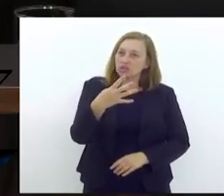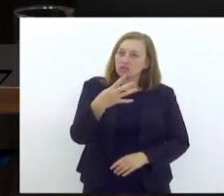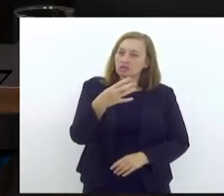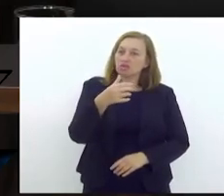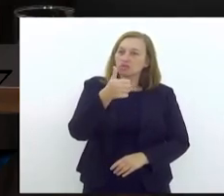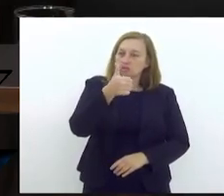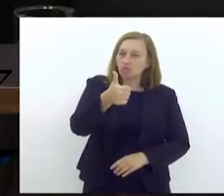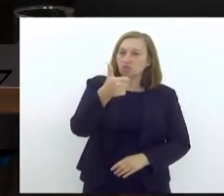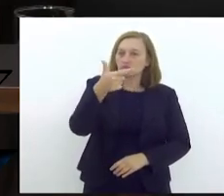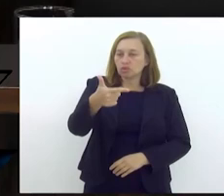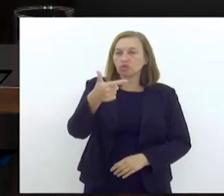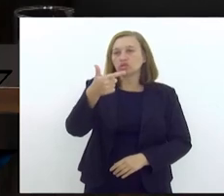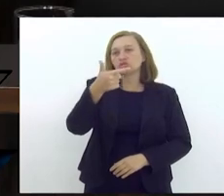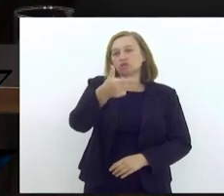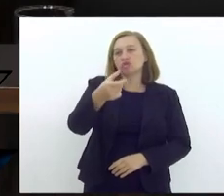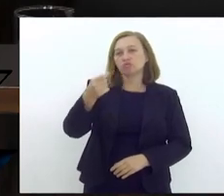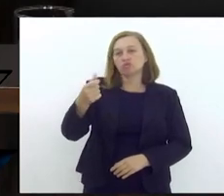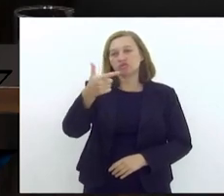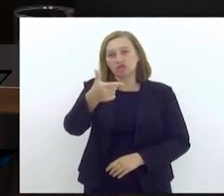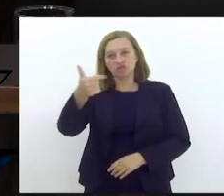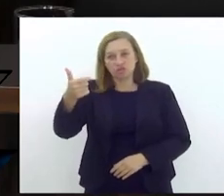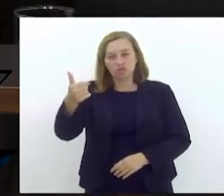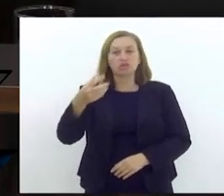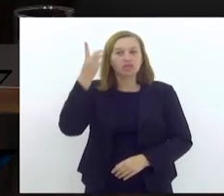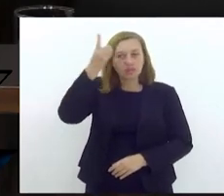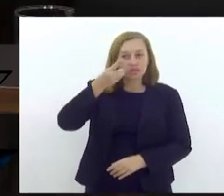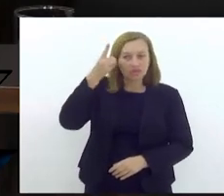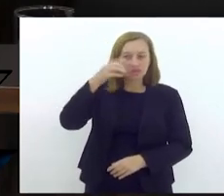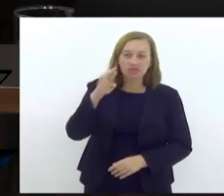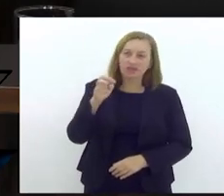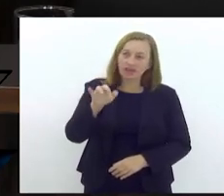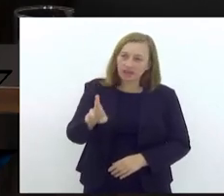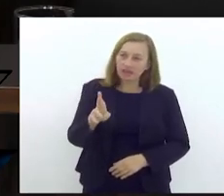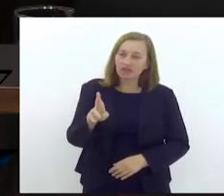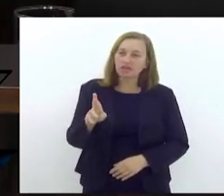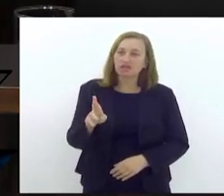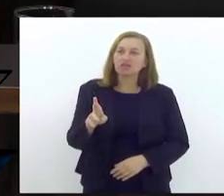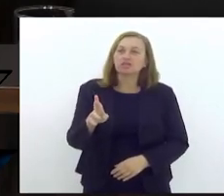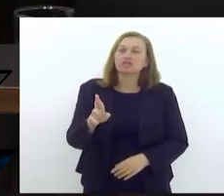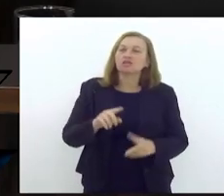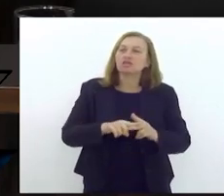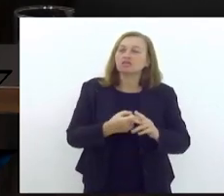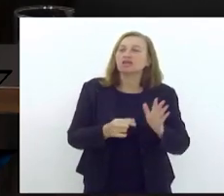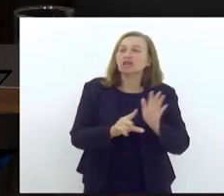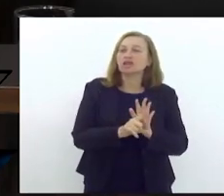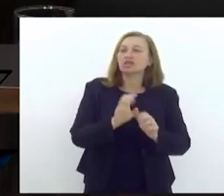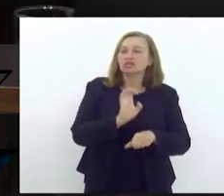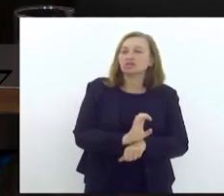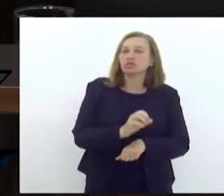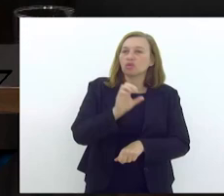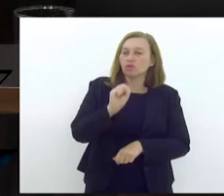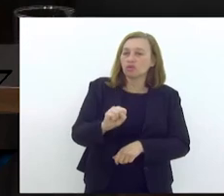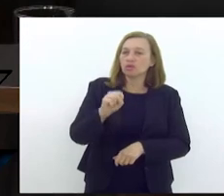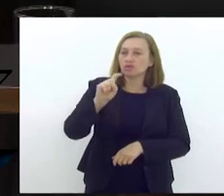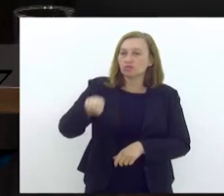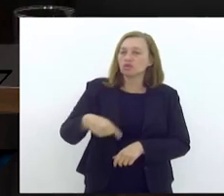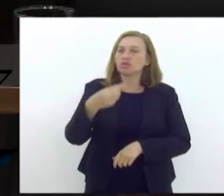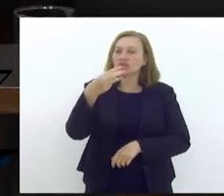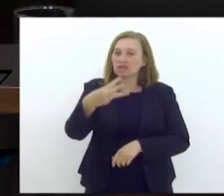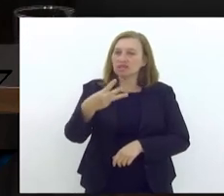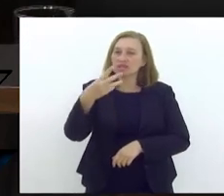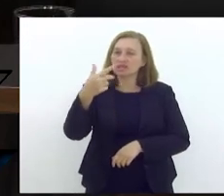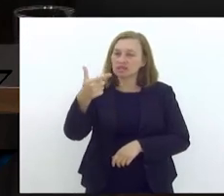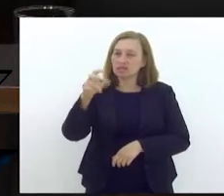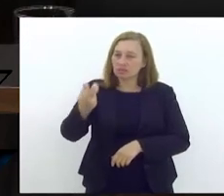um dois de 2022 de autoria Deputado Rosenberg Reis que alterar a lei estadual 8355